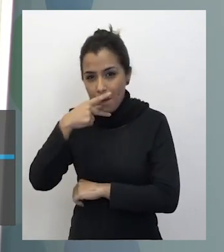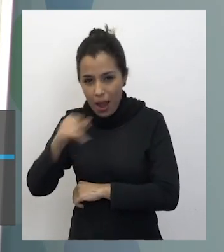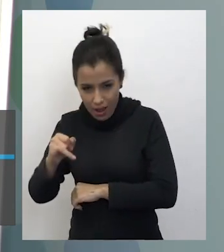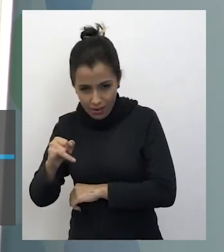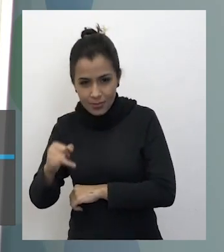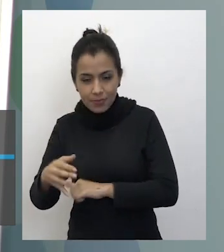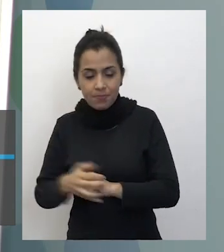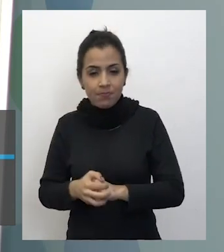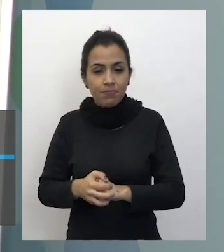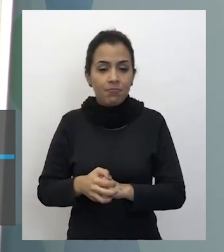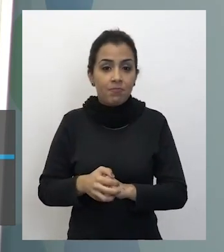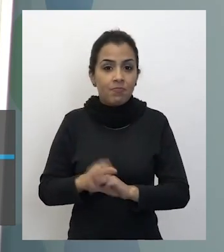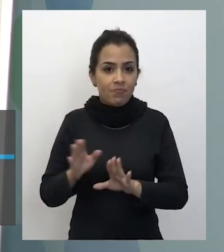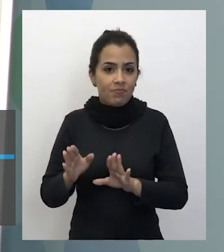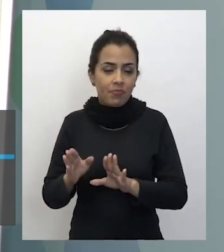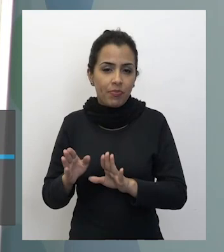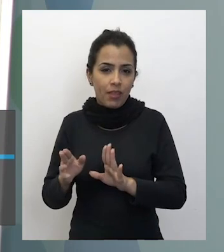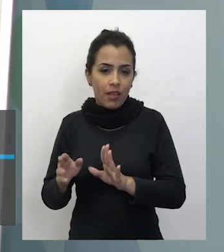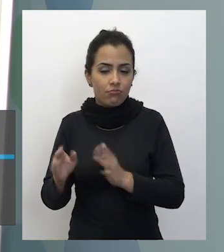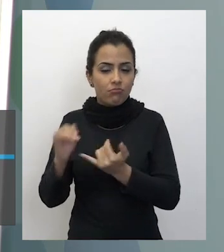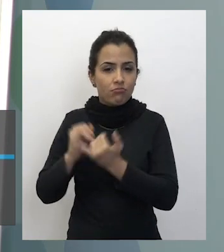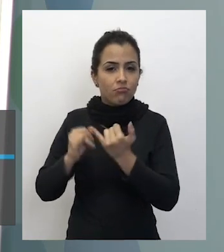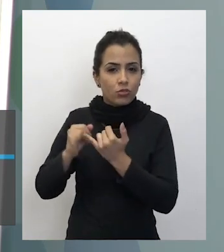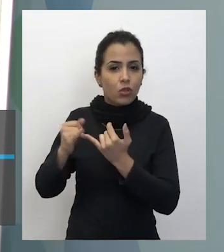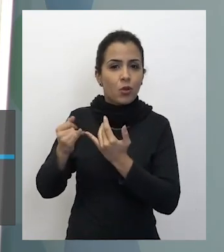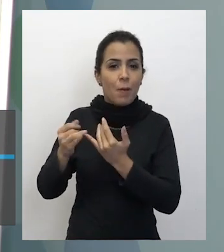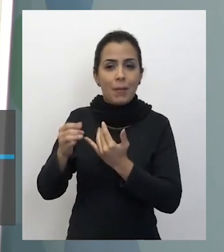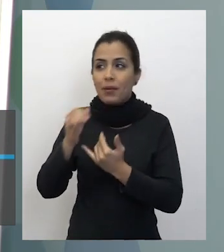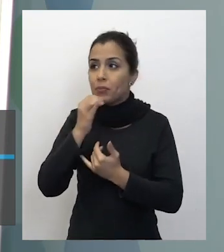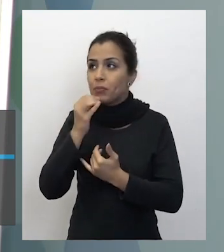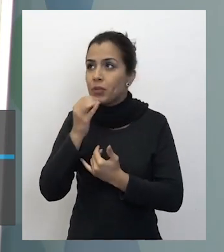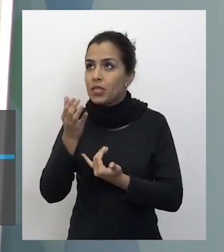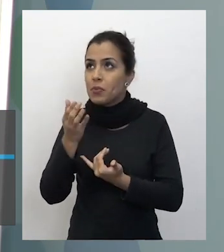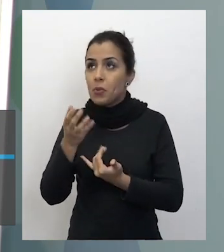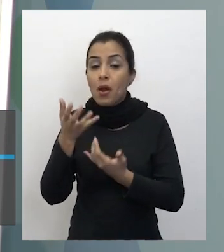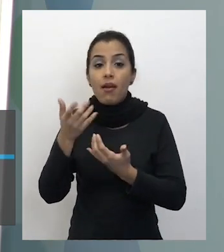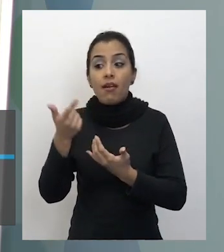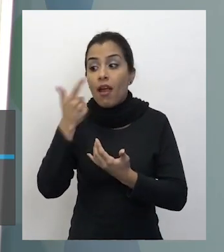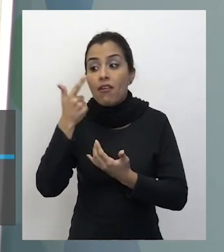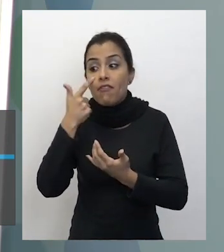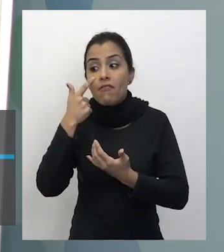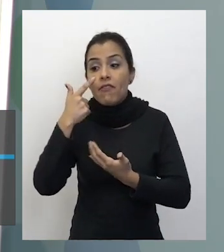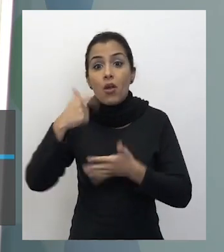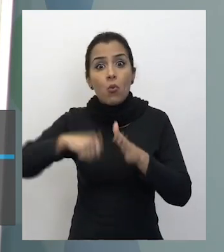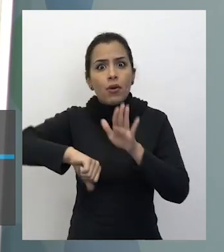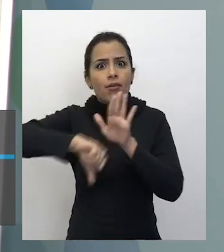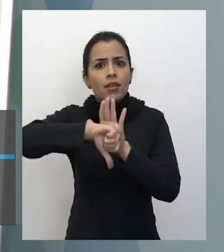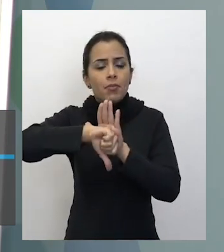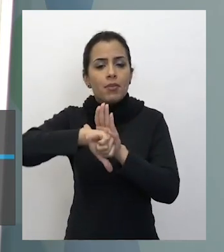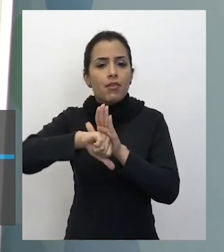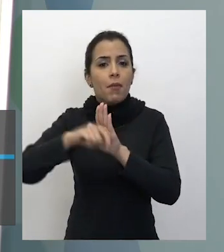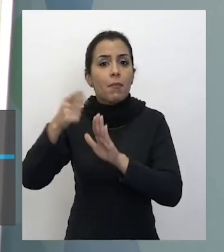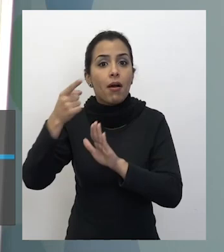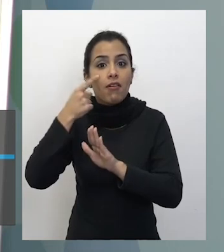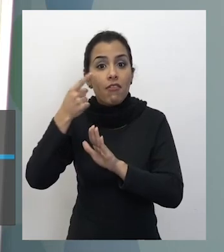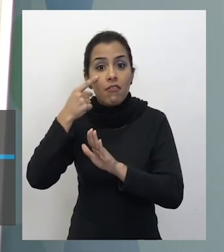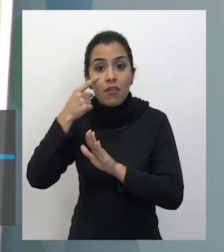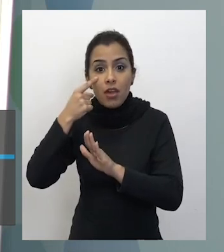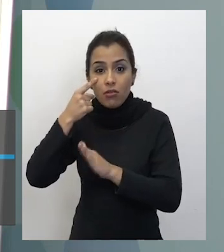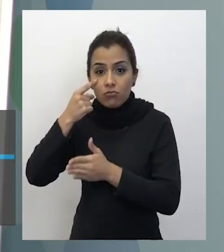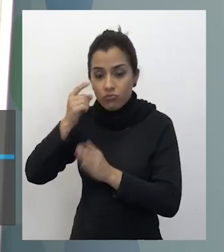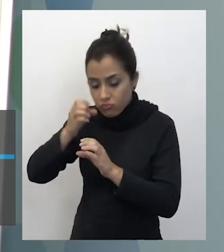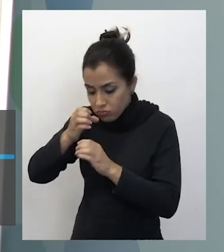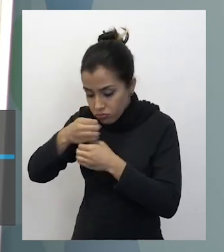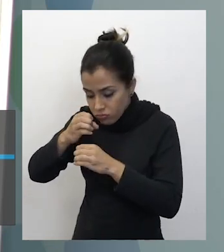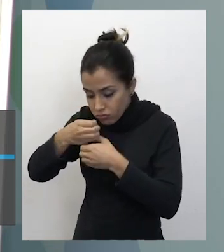mas é mais ou menos o mesmo processo também quando a gente quer solucionar um crime, né? Que aí a gente encontra lá um material genético e a partir